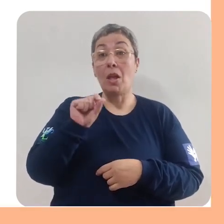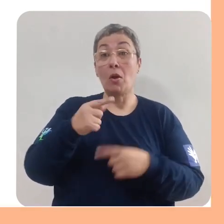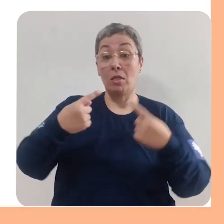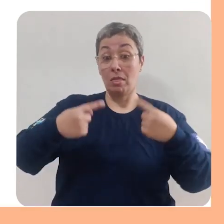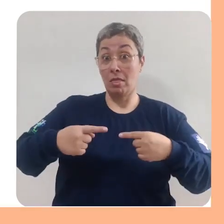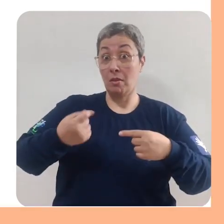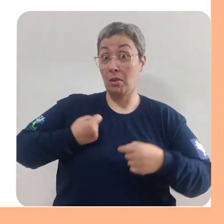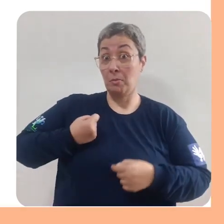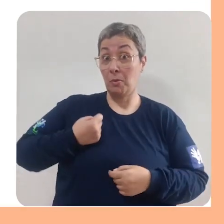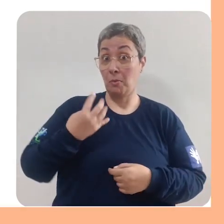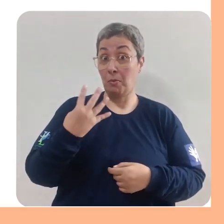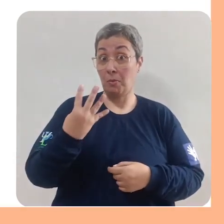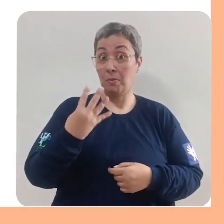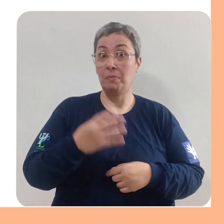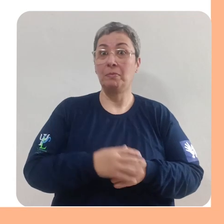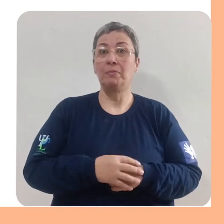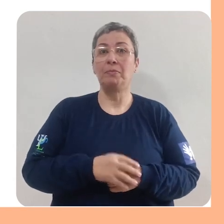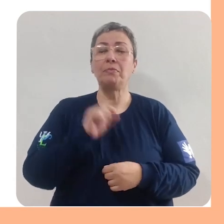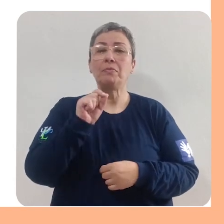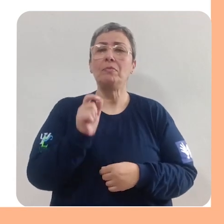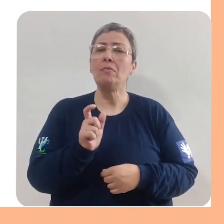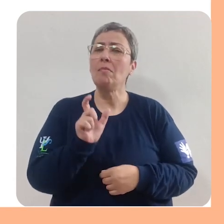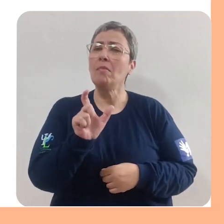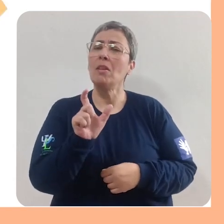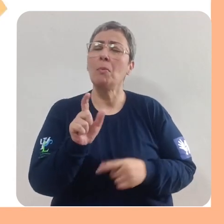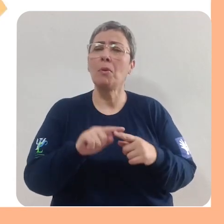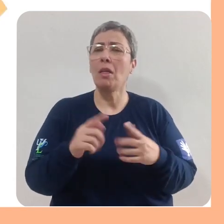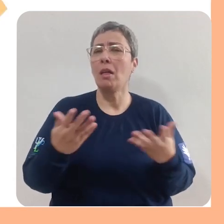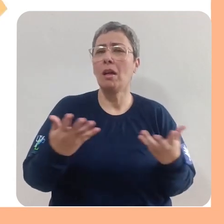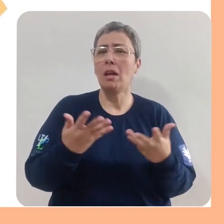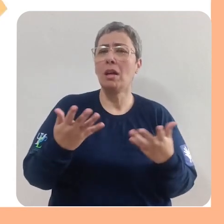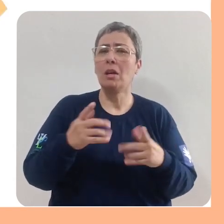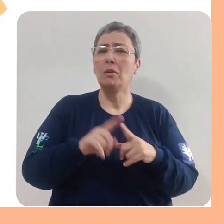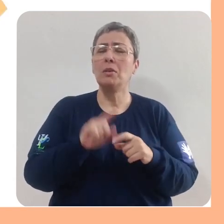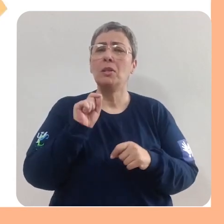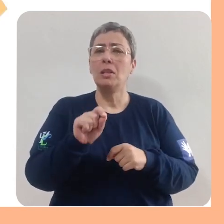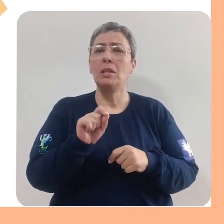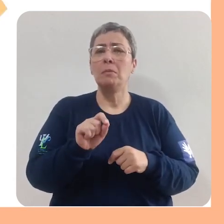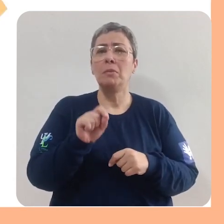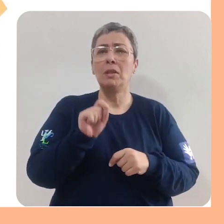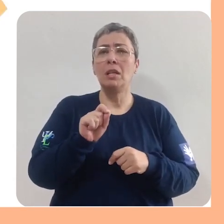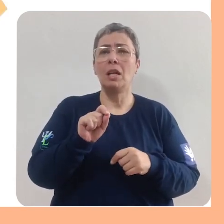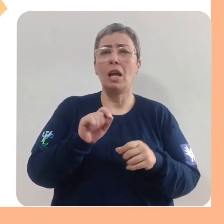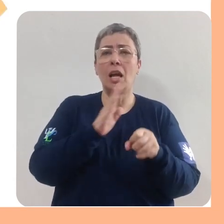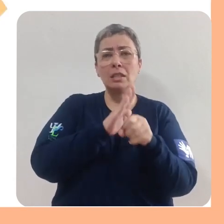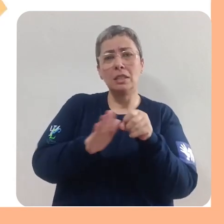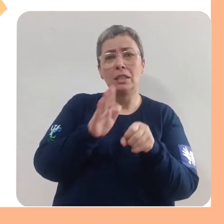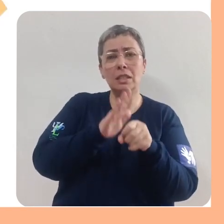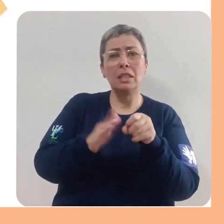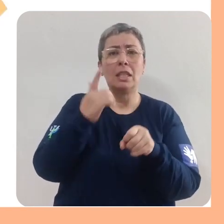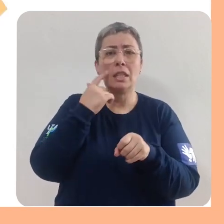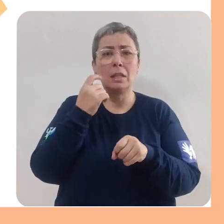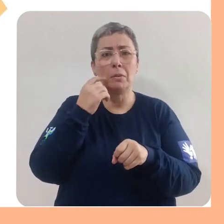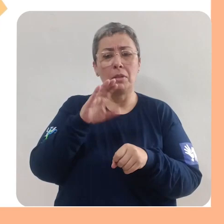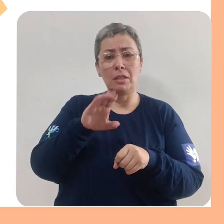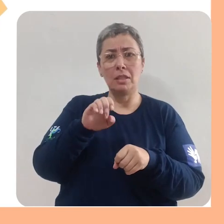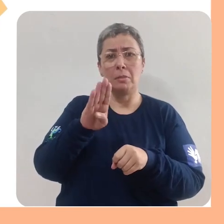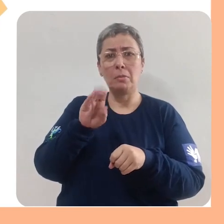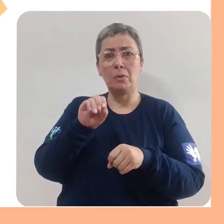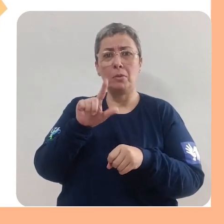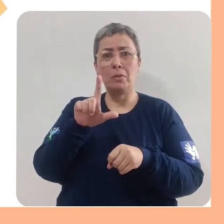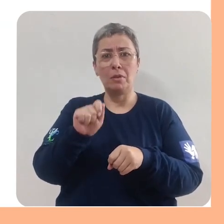Desafio número 4. A palavra agora é cebola.